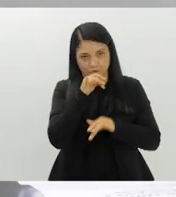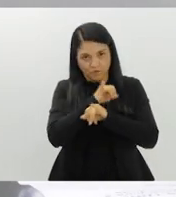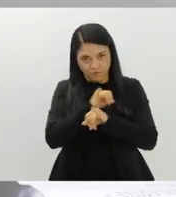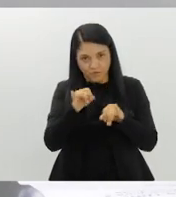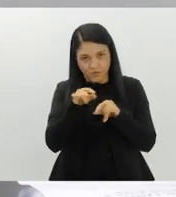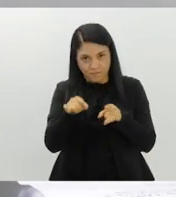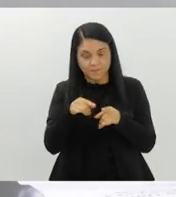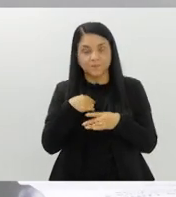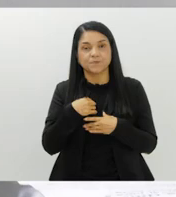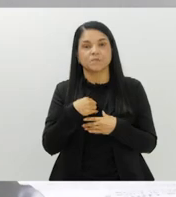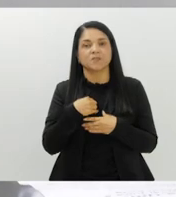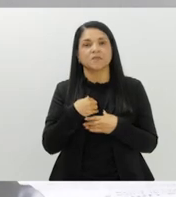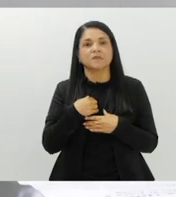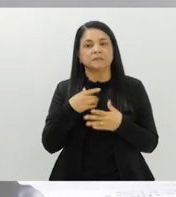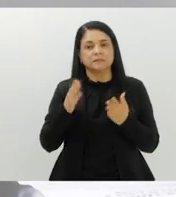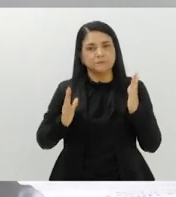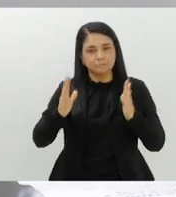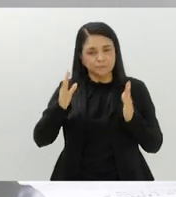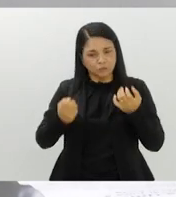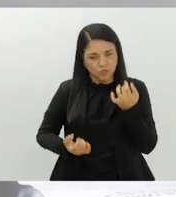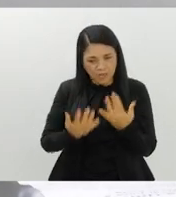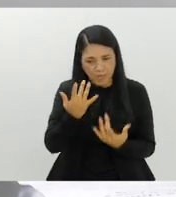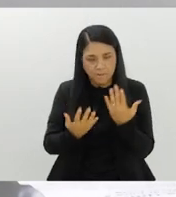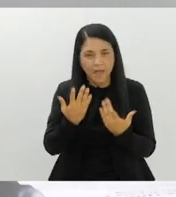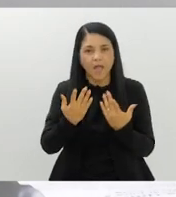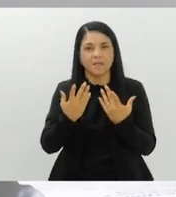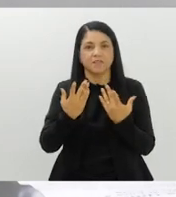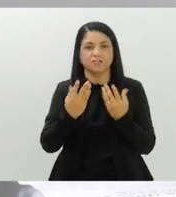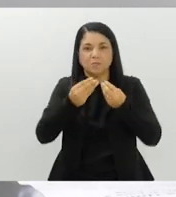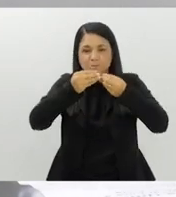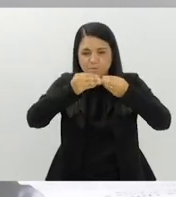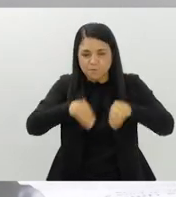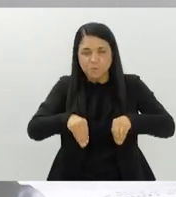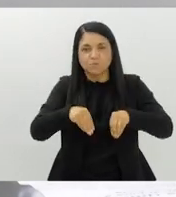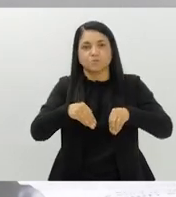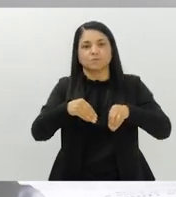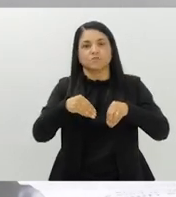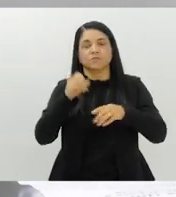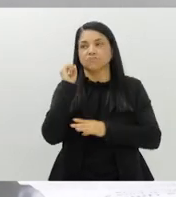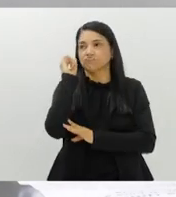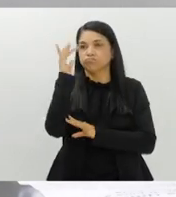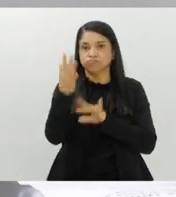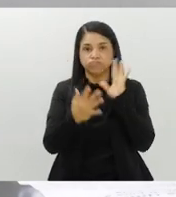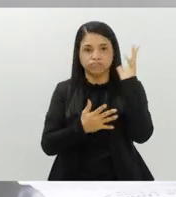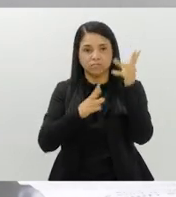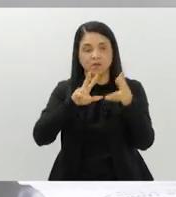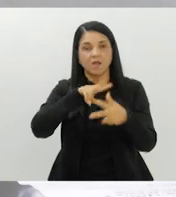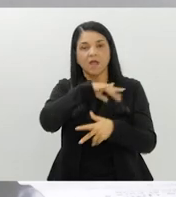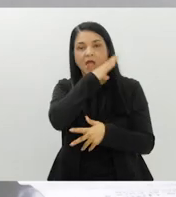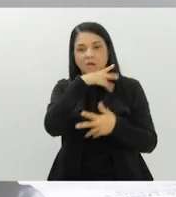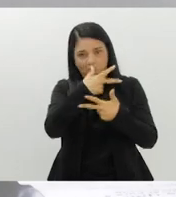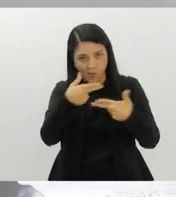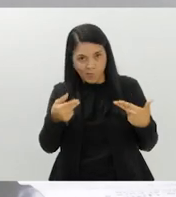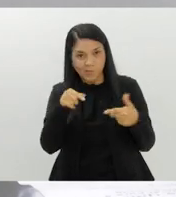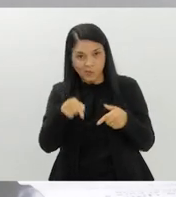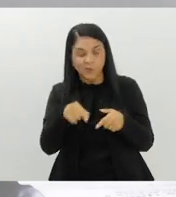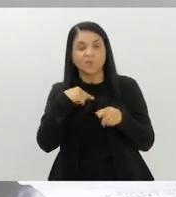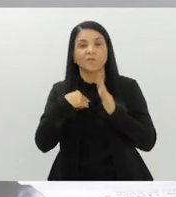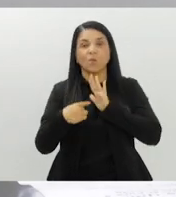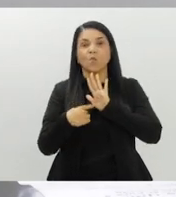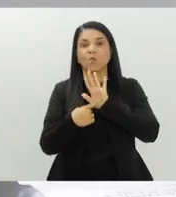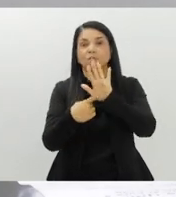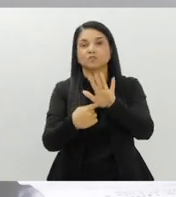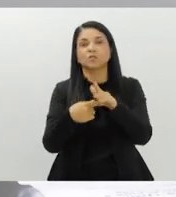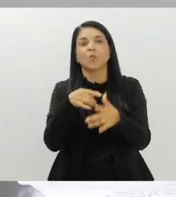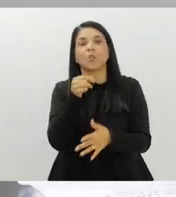tempos de queimadas, de agressão, de destruição criminosa de fauna e flora. Eu vou dar um exemplo de uma coisa boa